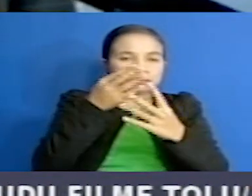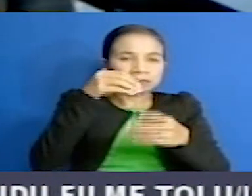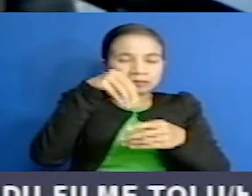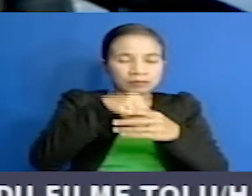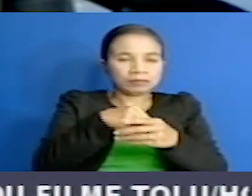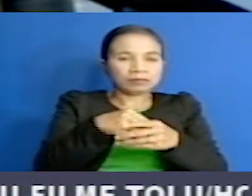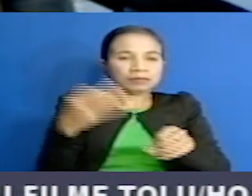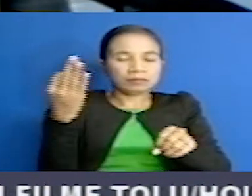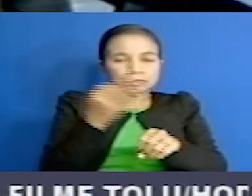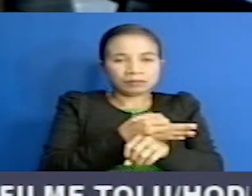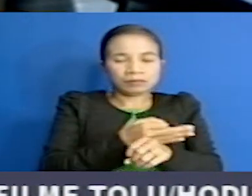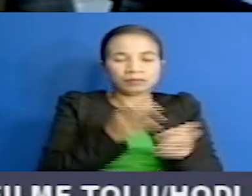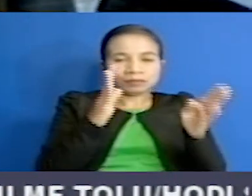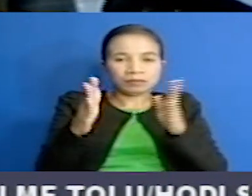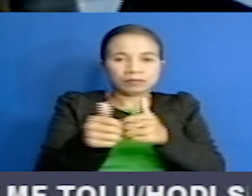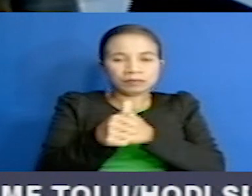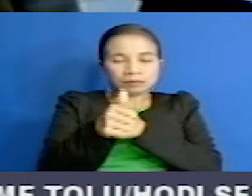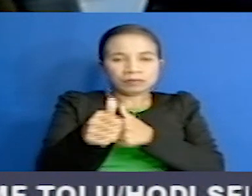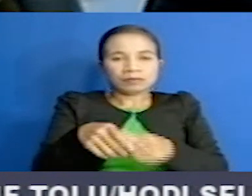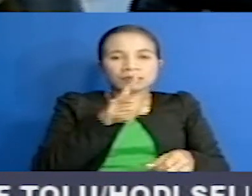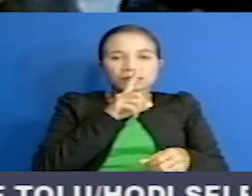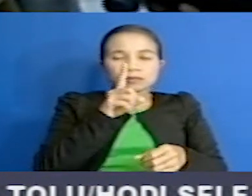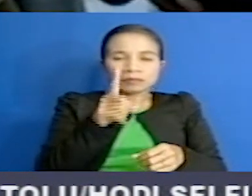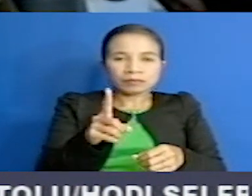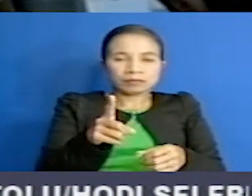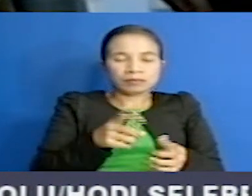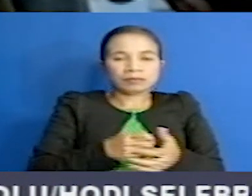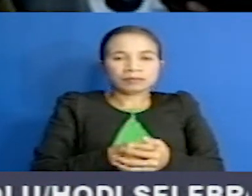ter legal, ter